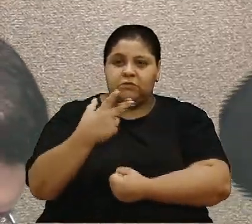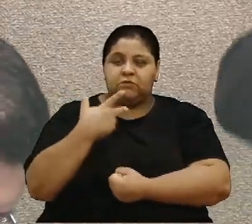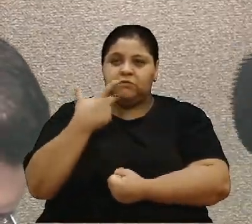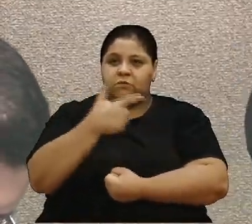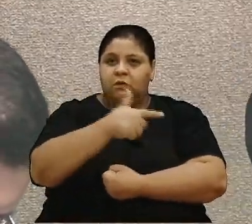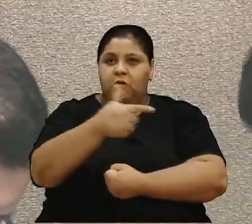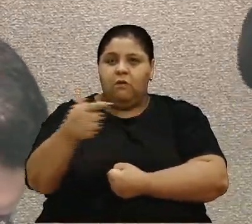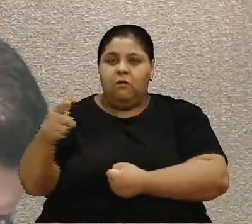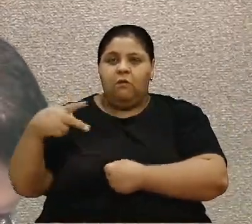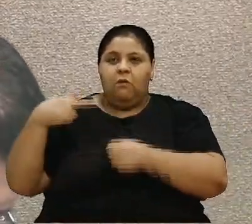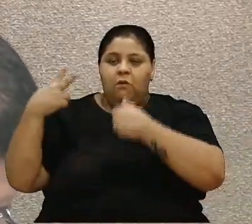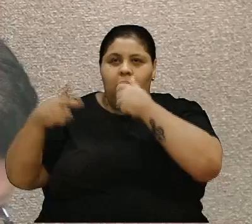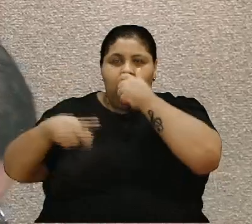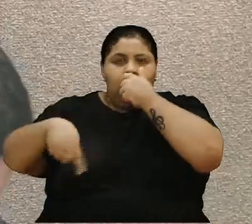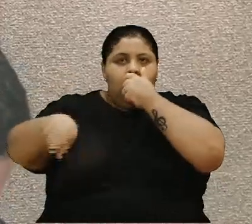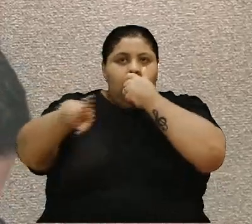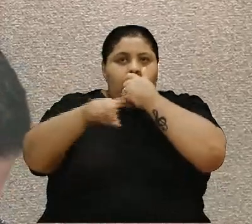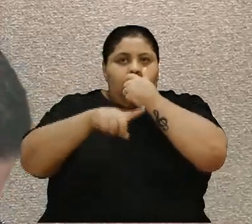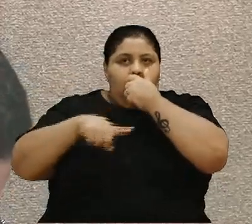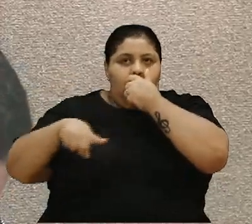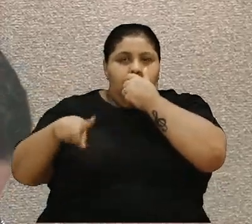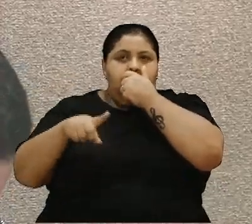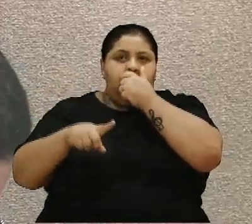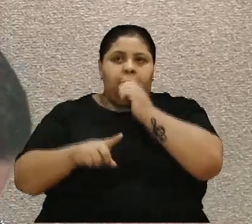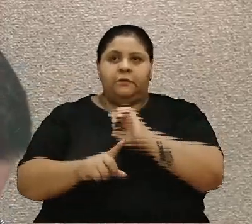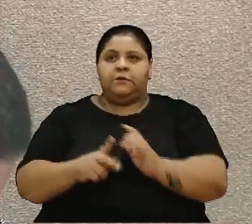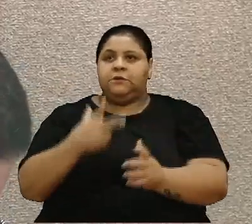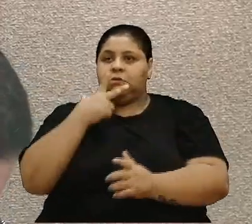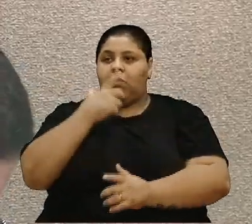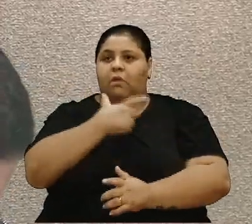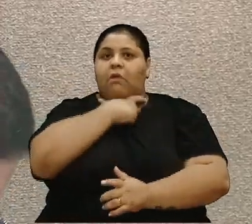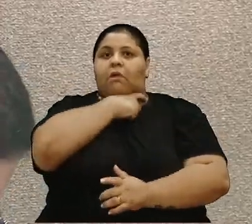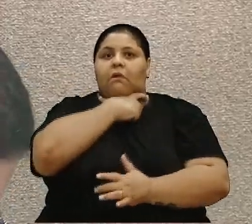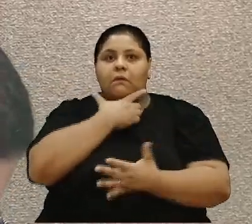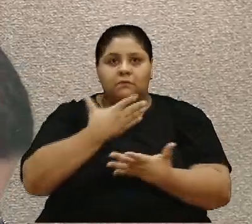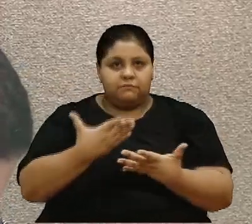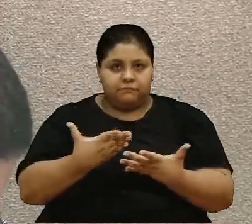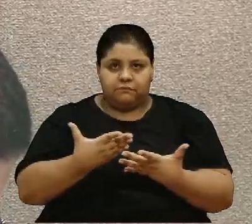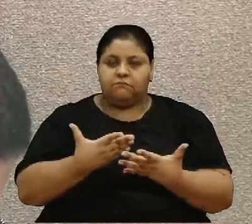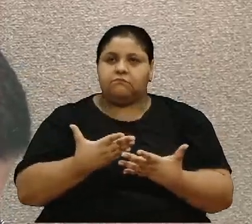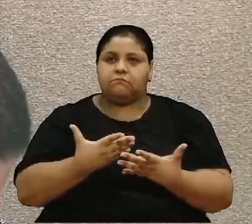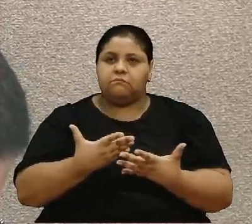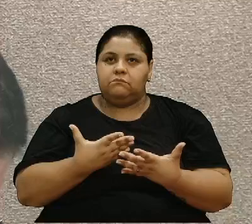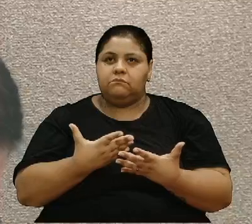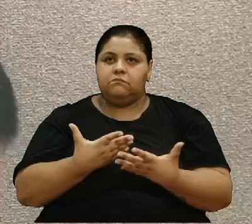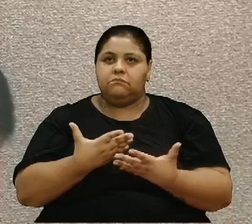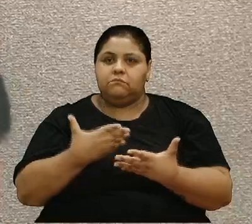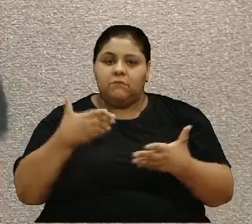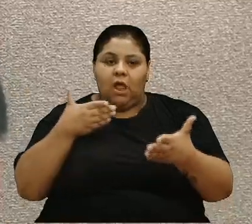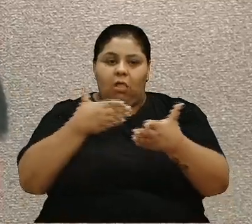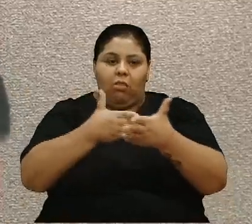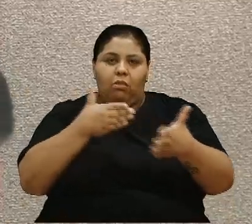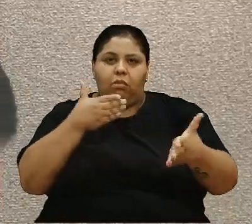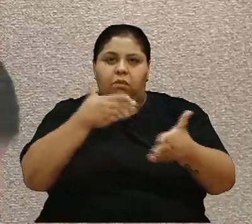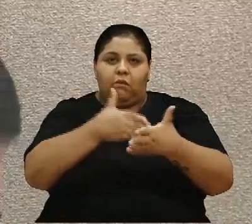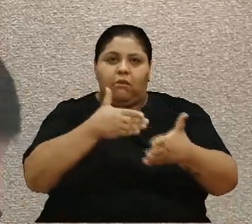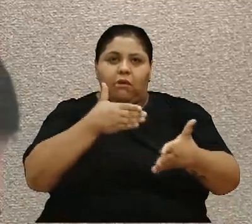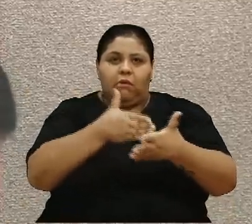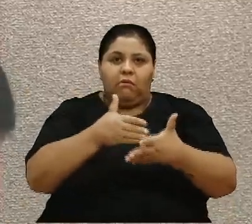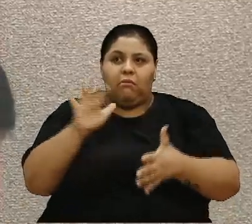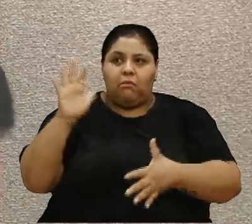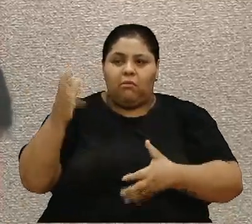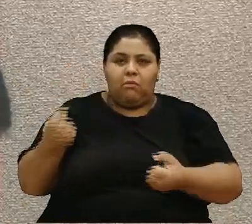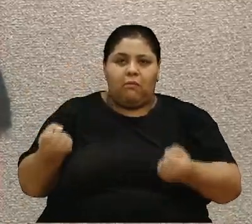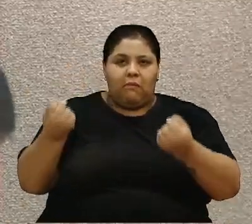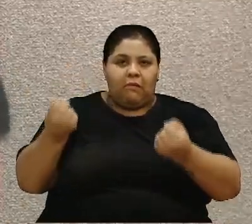aqui, nós estamos sendo asfixiados. Até onde vai o limite da mão pesada desse